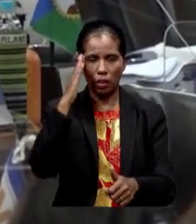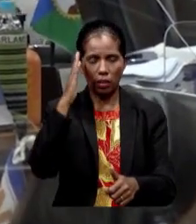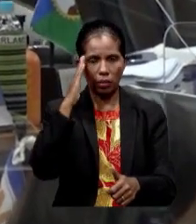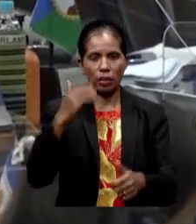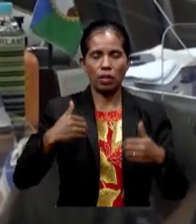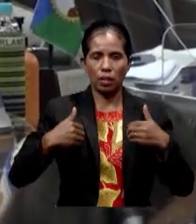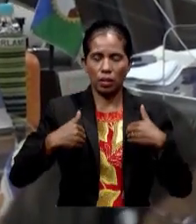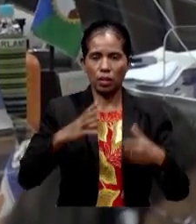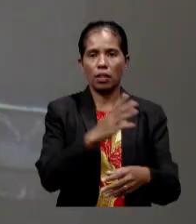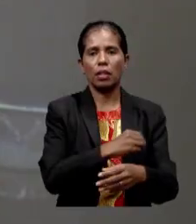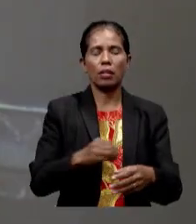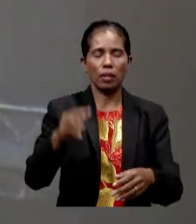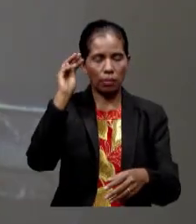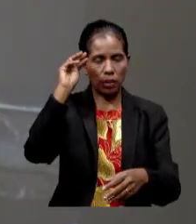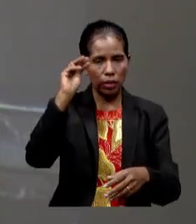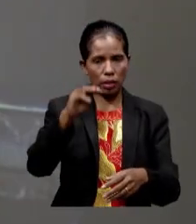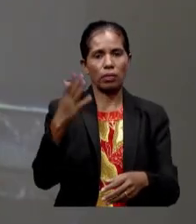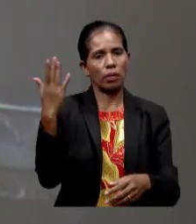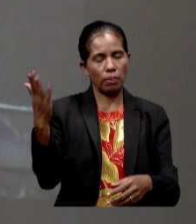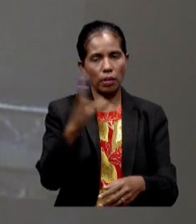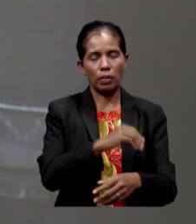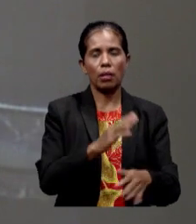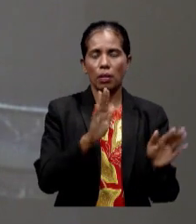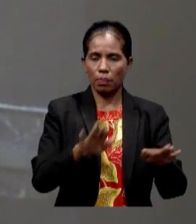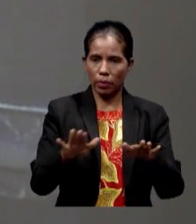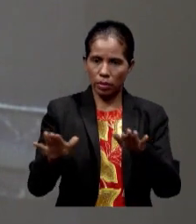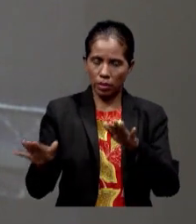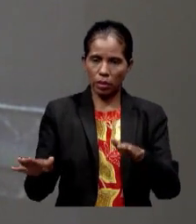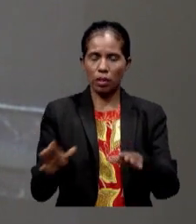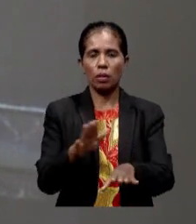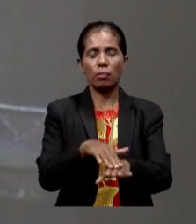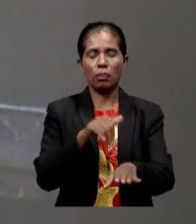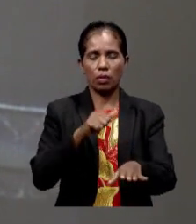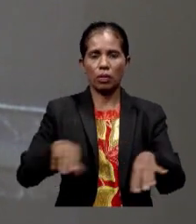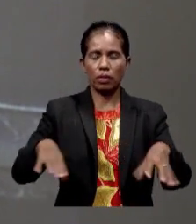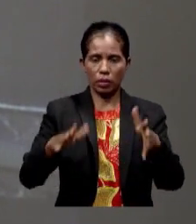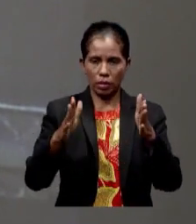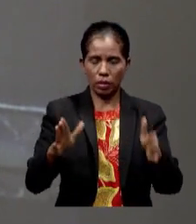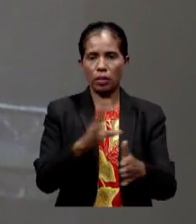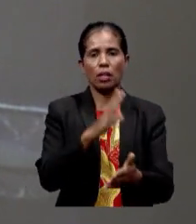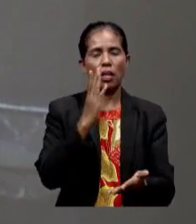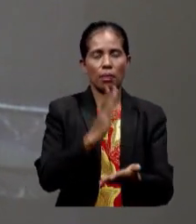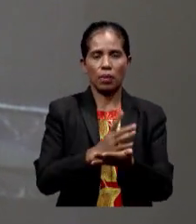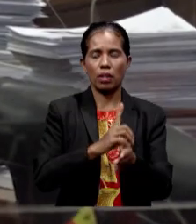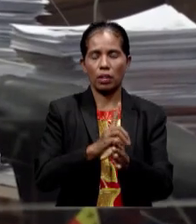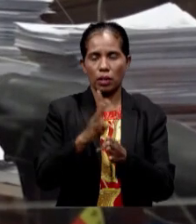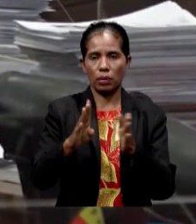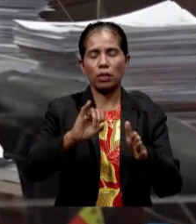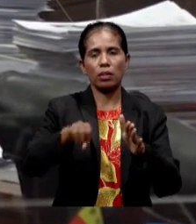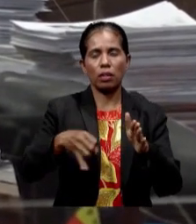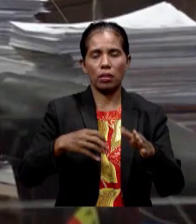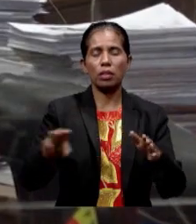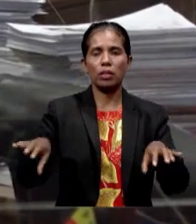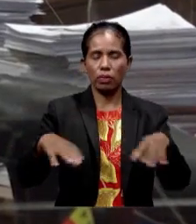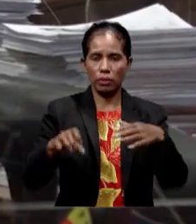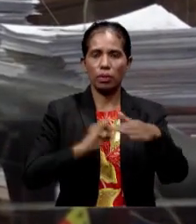ramos nepotismo e o ministério refere ba processo recrutamento funcionário nomos exonera ex-diretor-geral Serviço